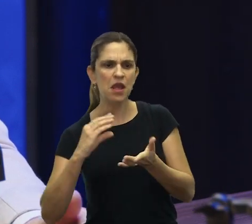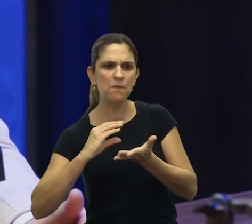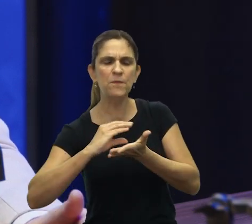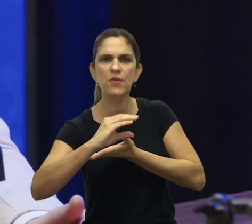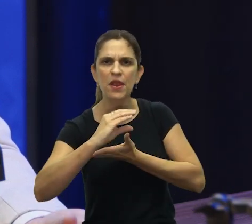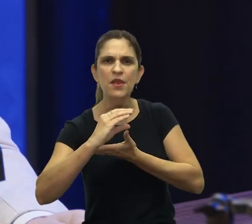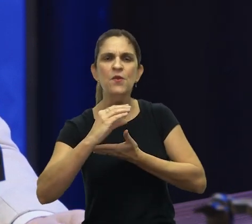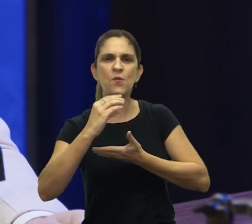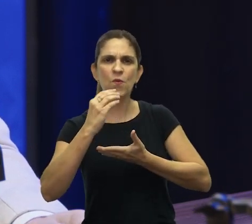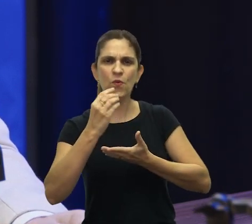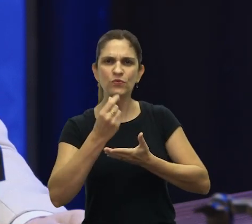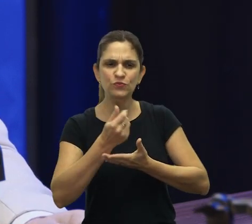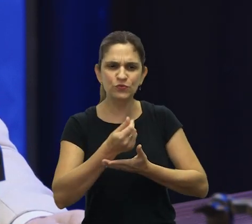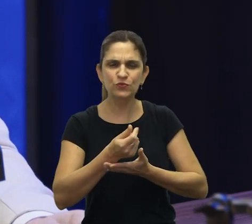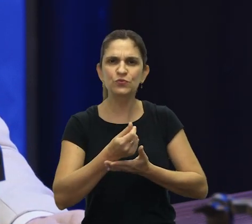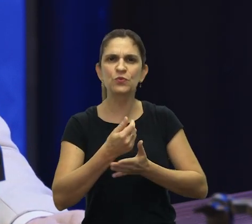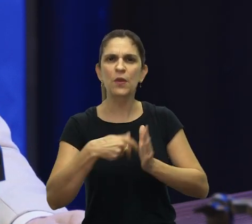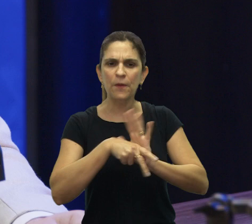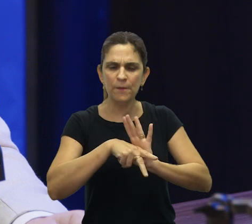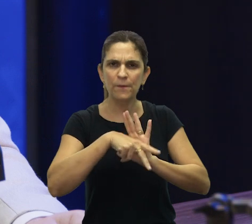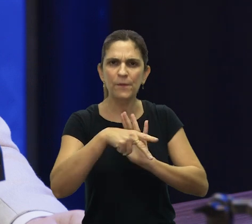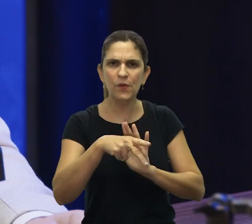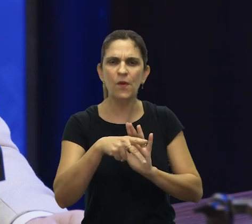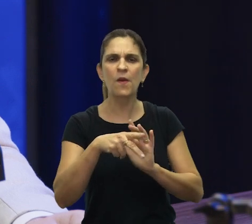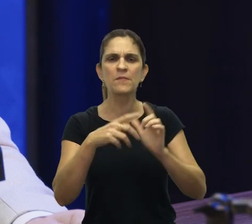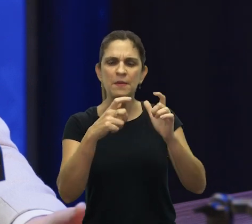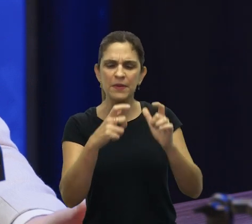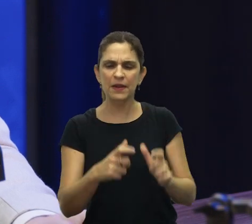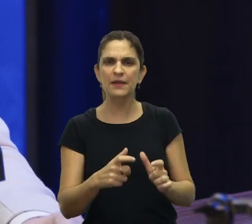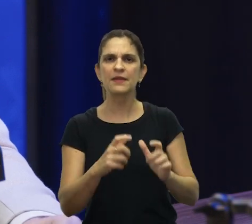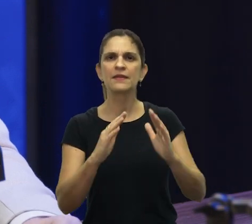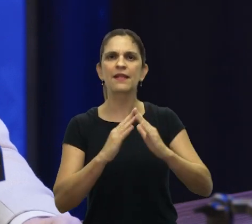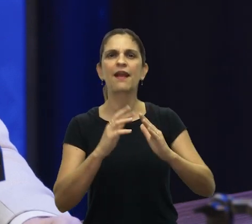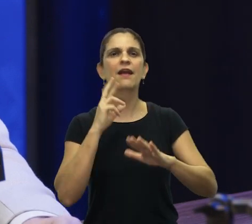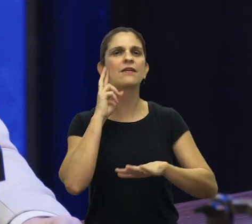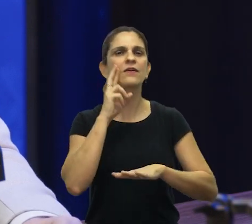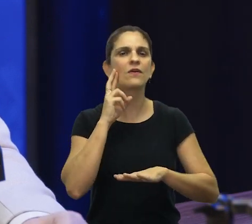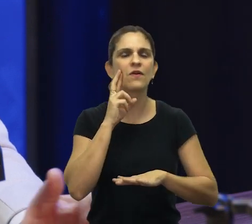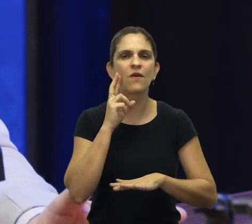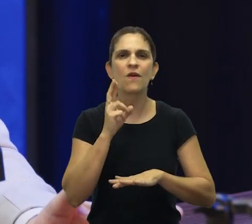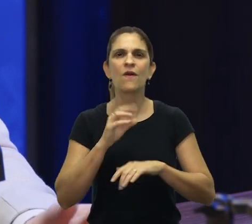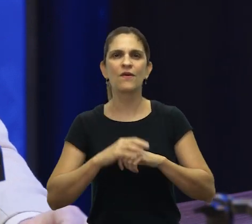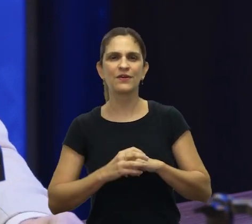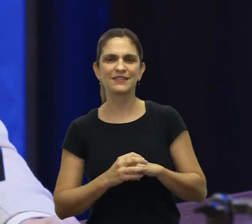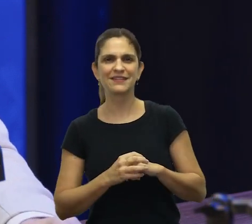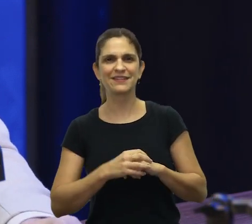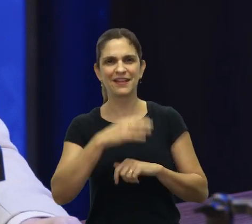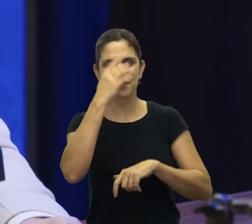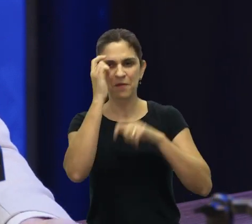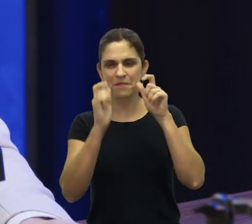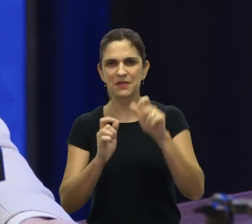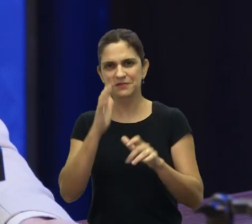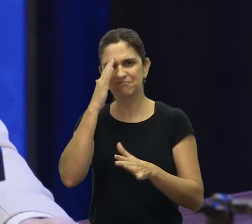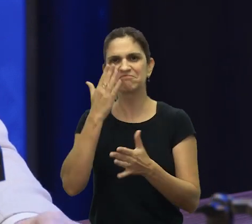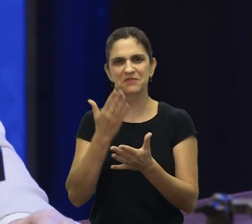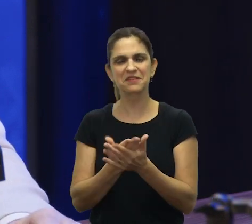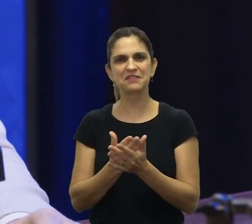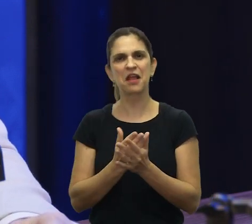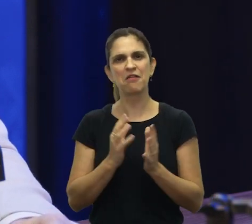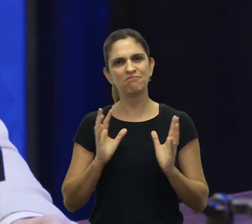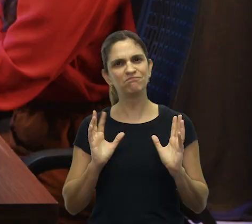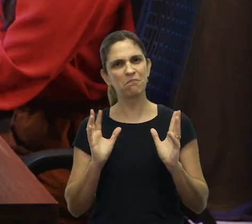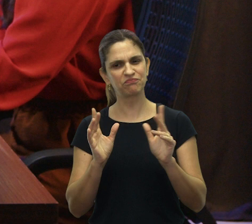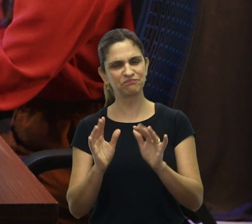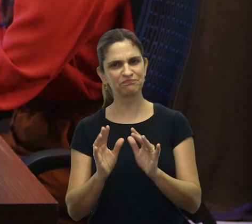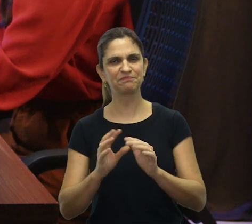um recurso lá, para poder ajudar no financiamento do custeio da Casa Rosa, e sempre alguém que também tem acreditado no